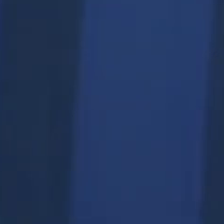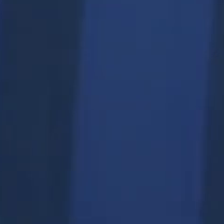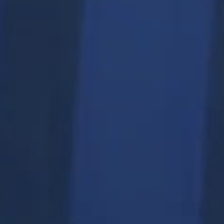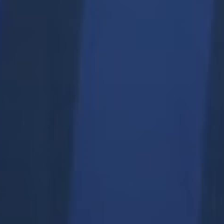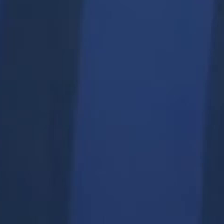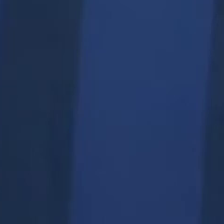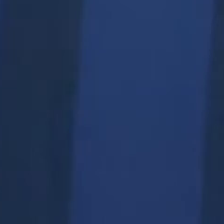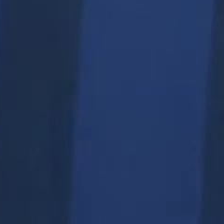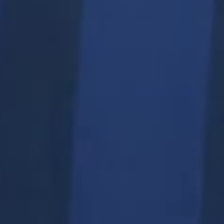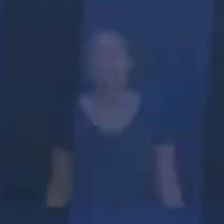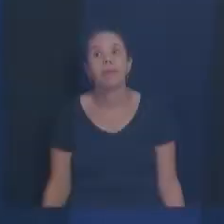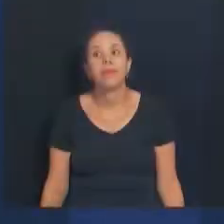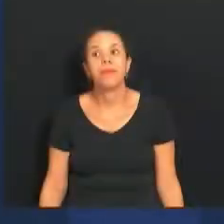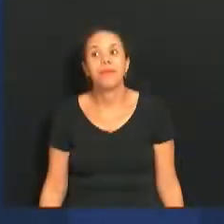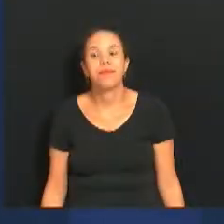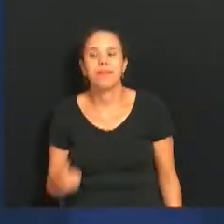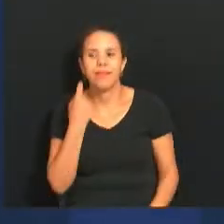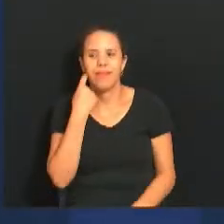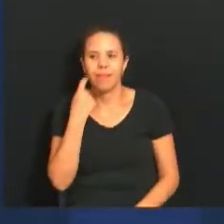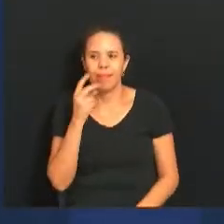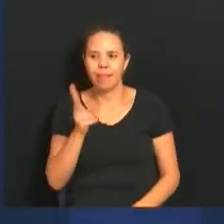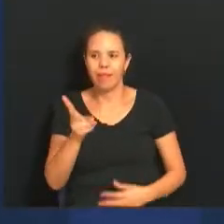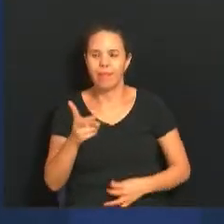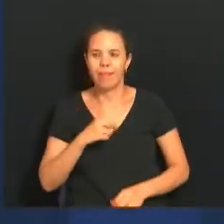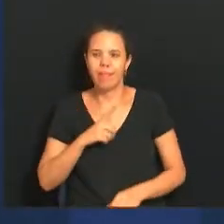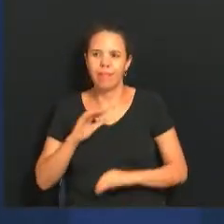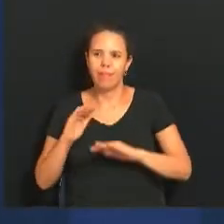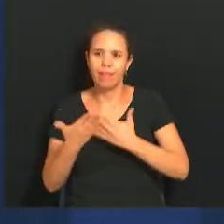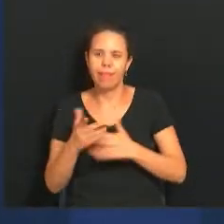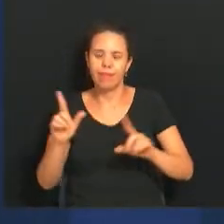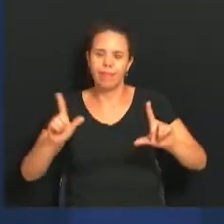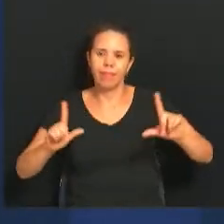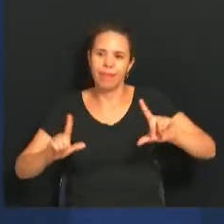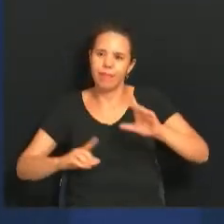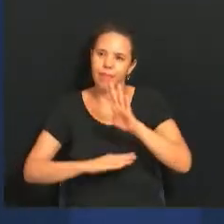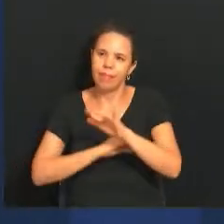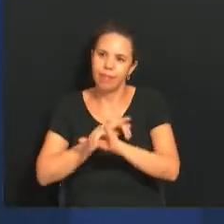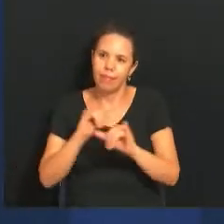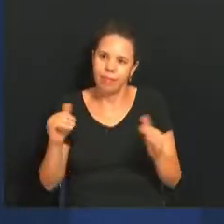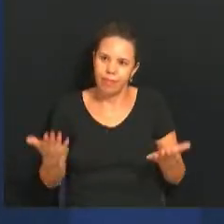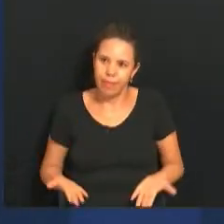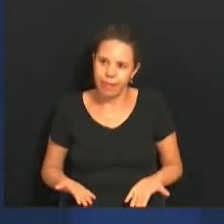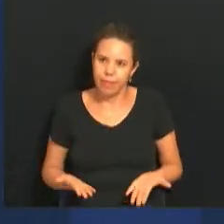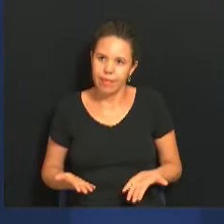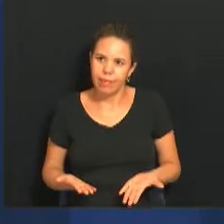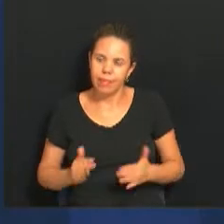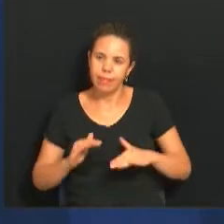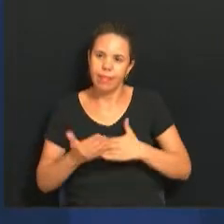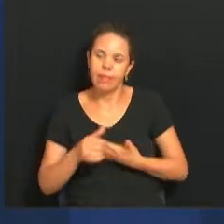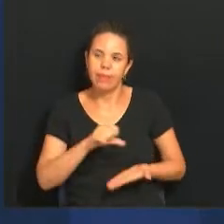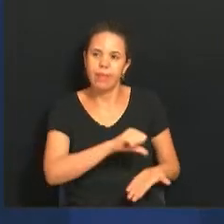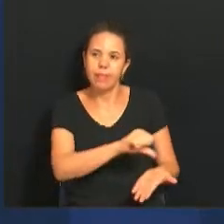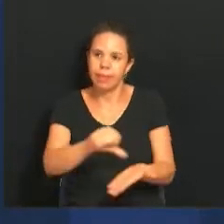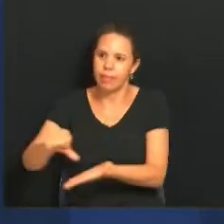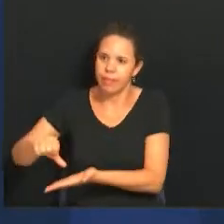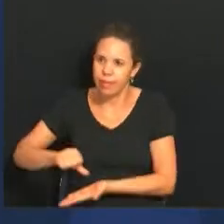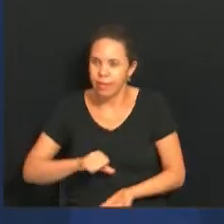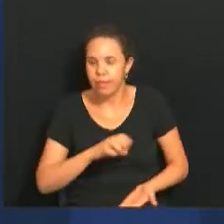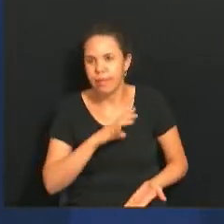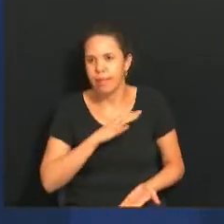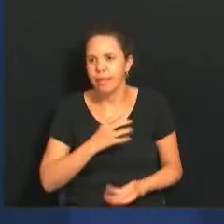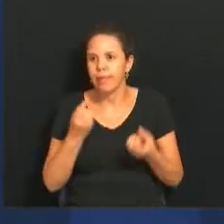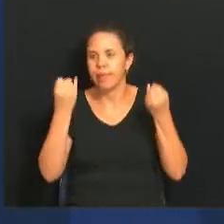Toda sexta-feira tem Meu Bairro na TV aqui no Câmara Notícia e nós vamos até uma região da cidade, contar